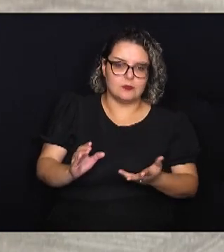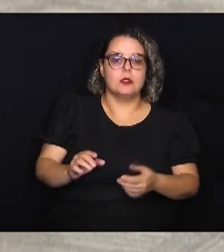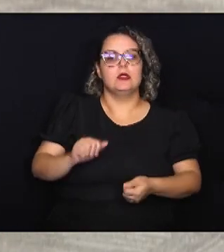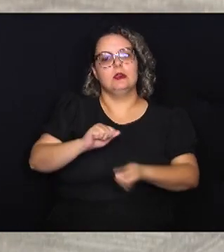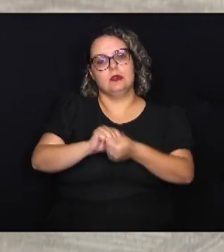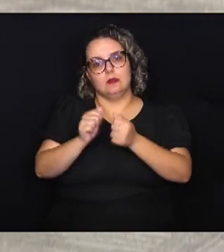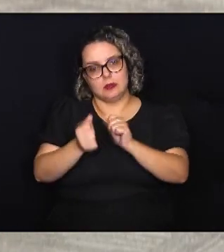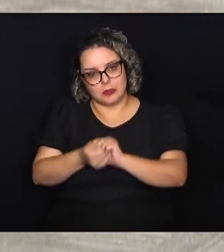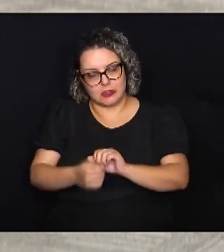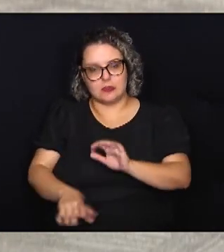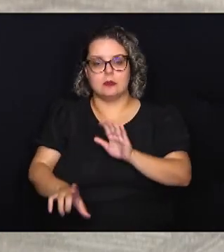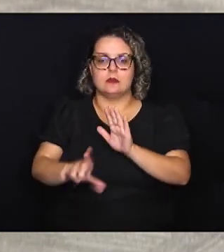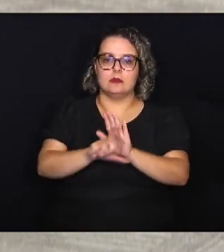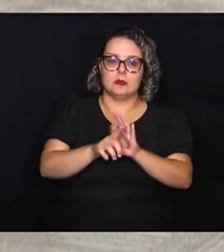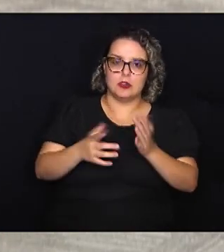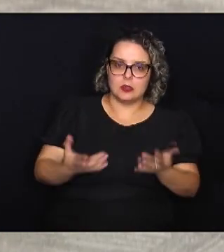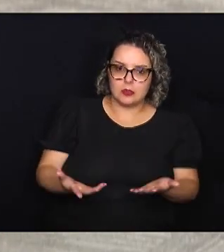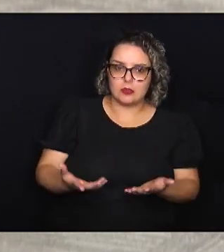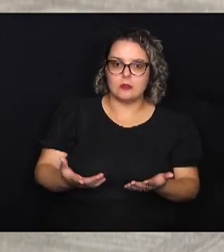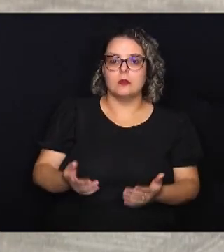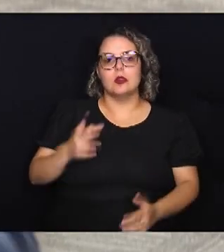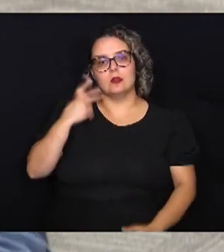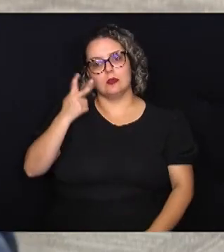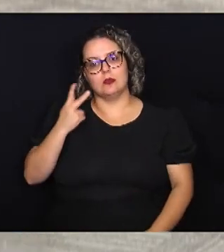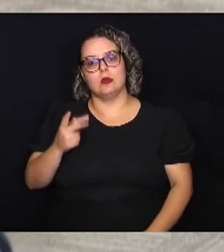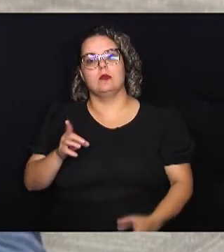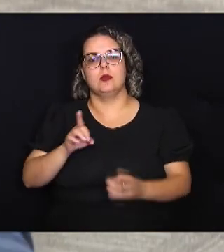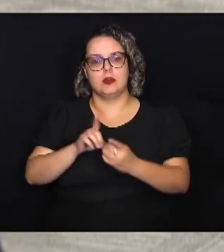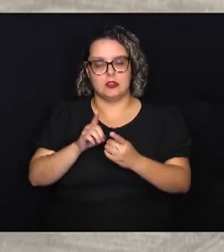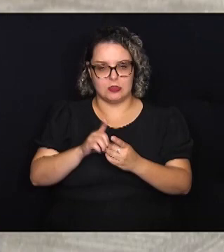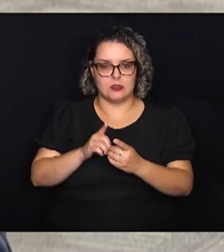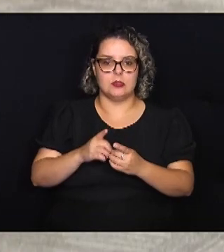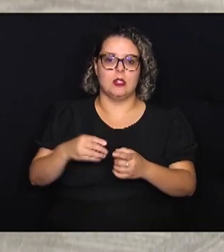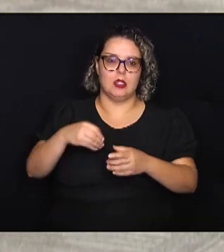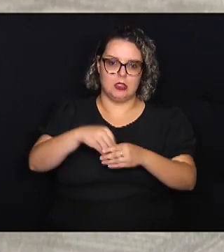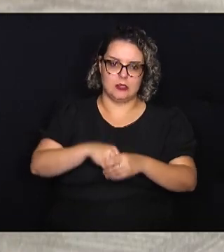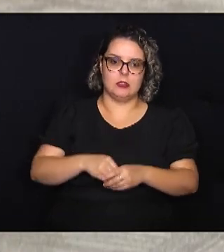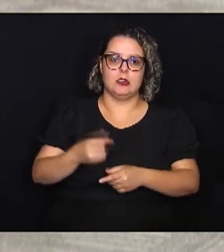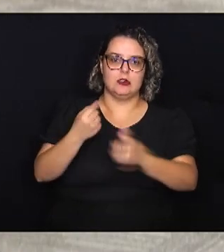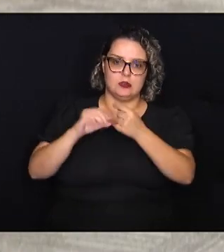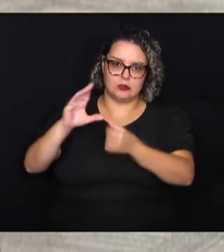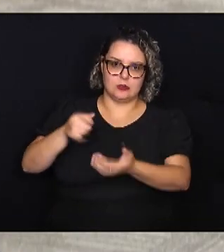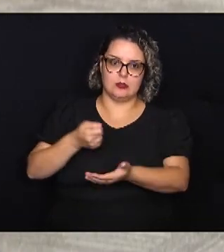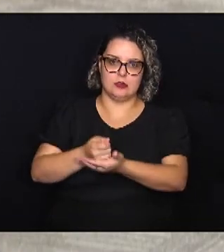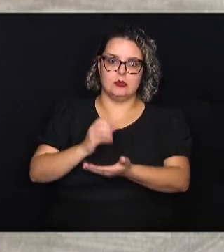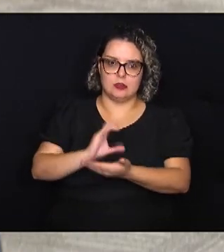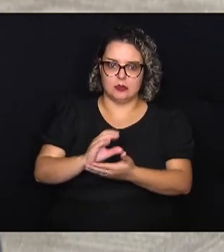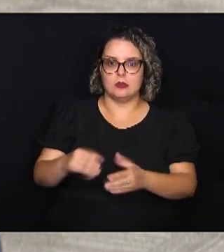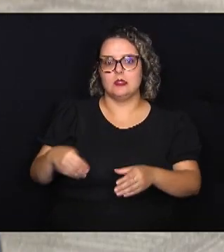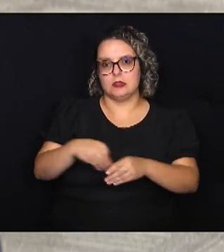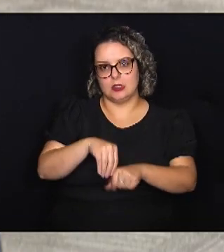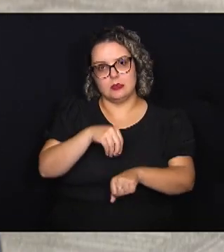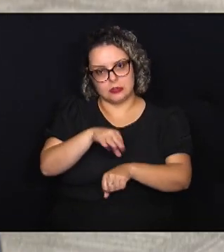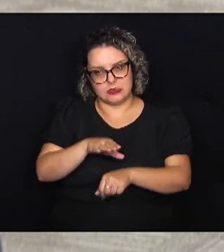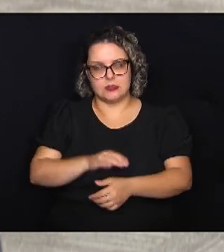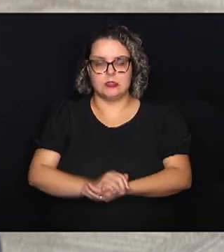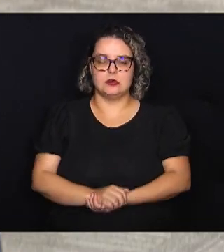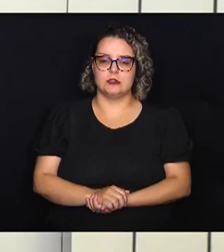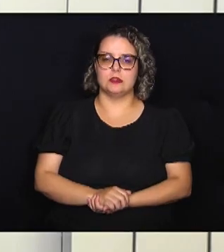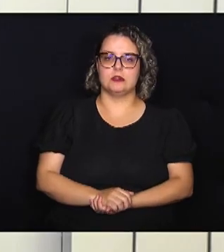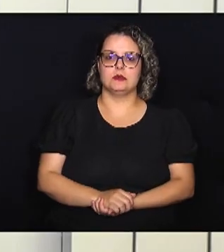adequação à legislação atual para que o vereador possa ser atendido dentro das suas emendas impositivas, dentro das suas indicações.